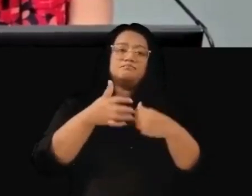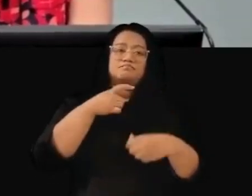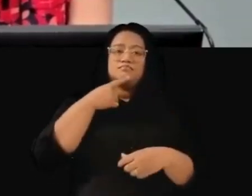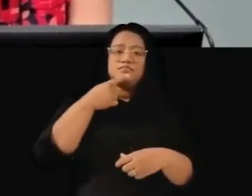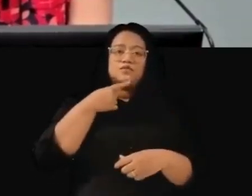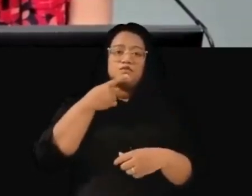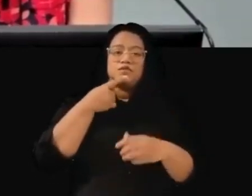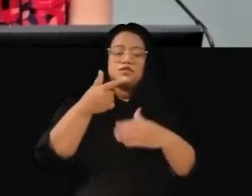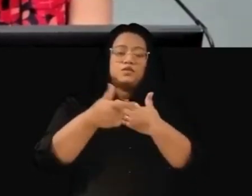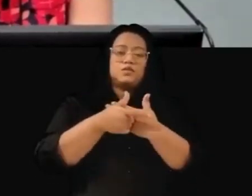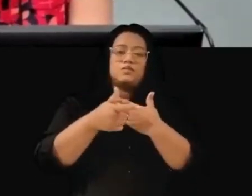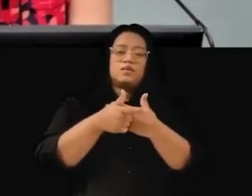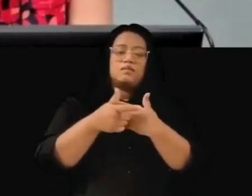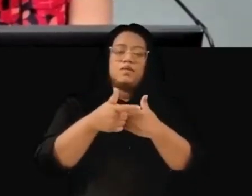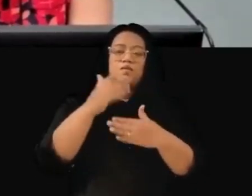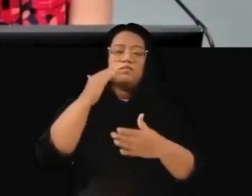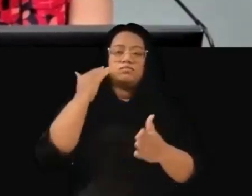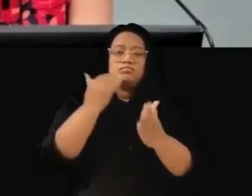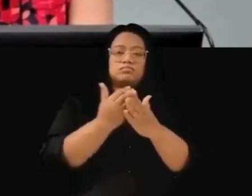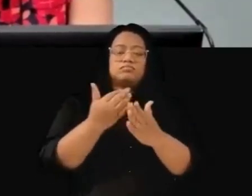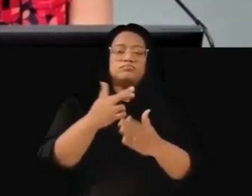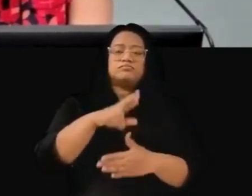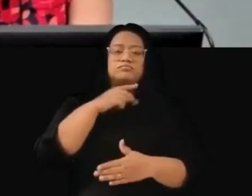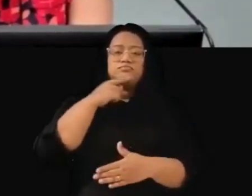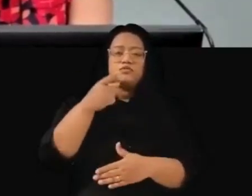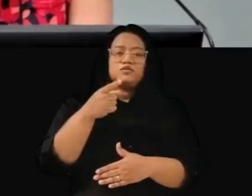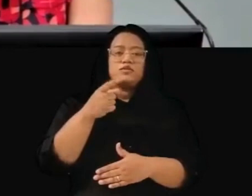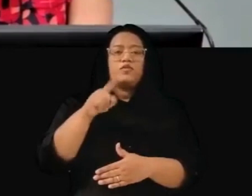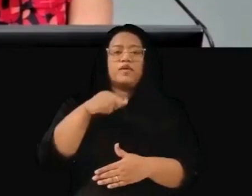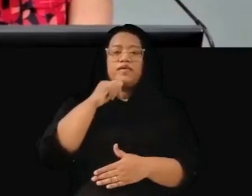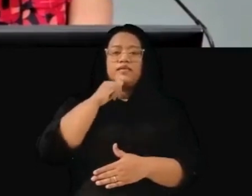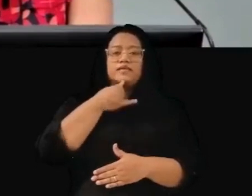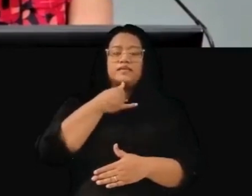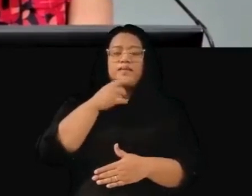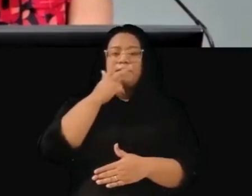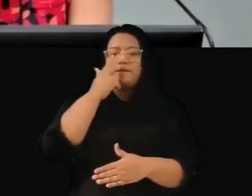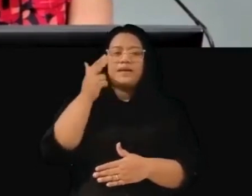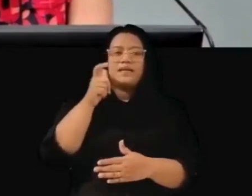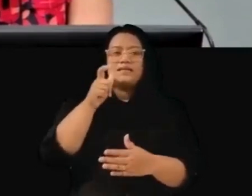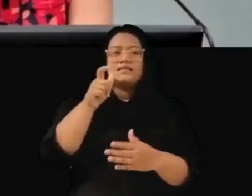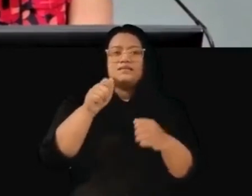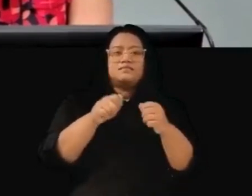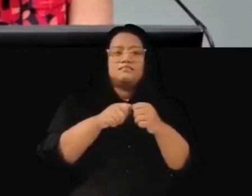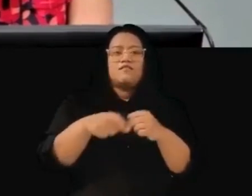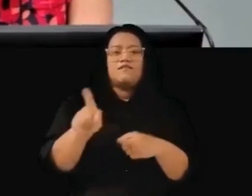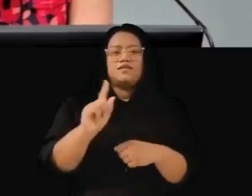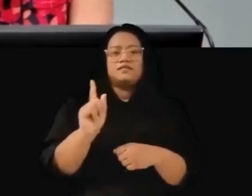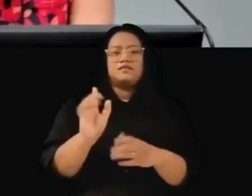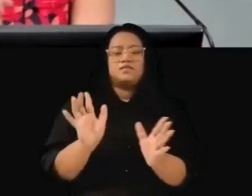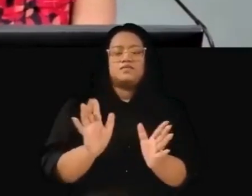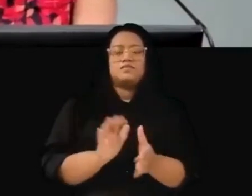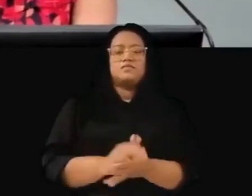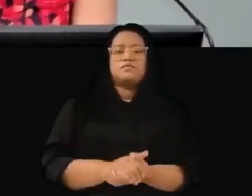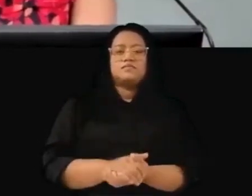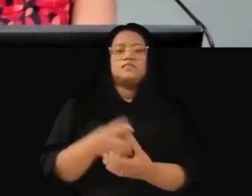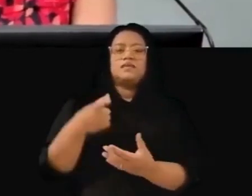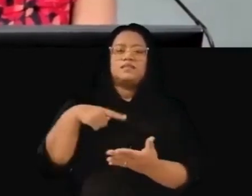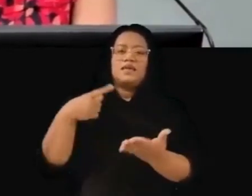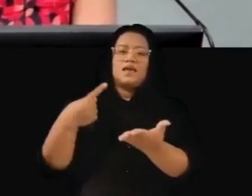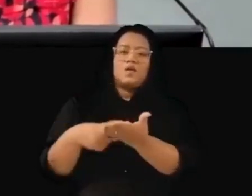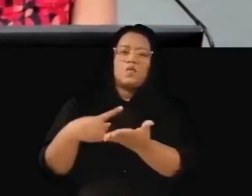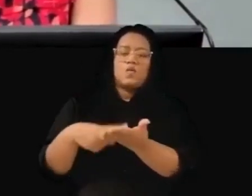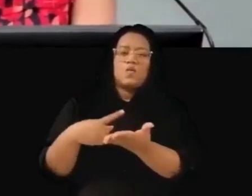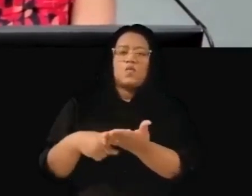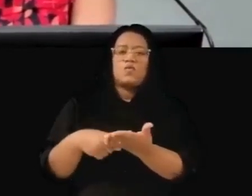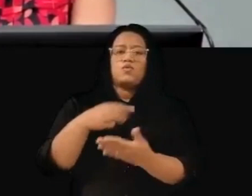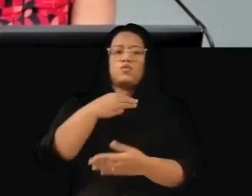seu papel, infelizmente, eu diria, né? E esse me parece um modelo a não se reproduzir. Houve lá um acordo, né? O